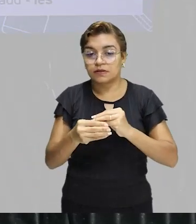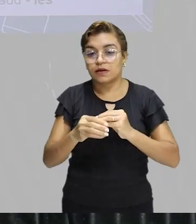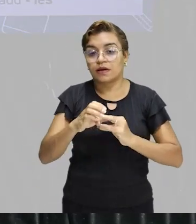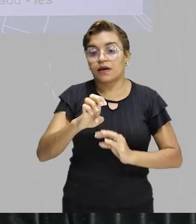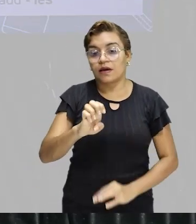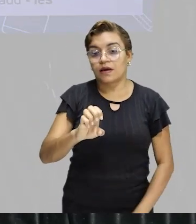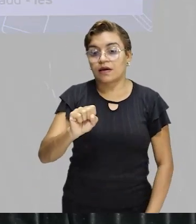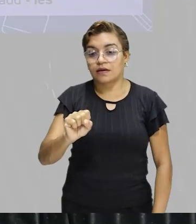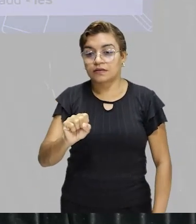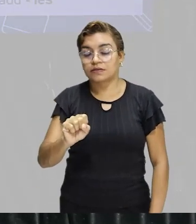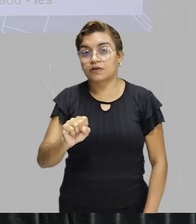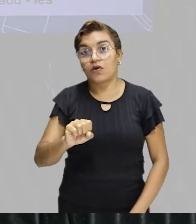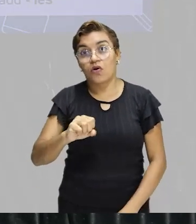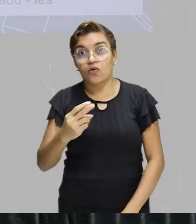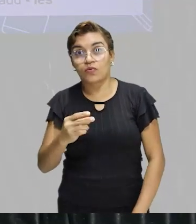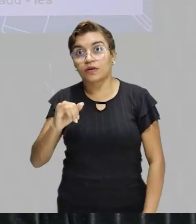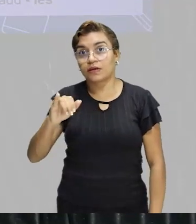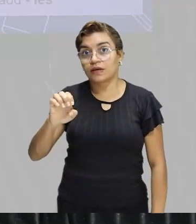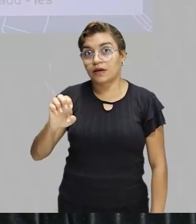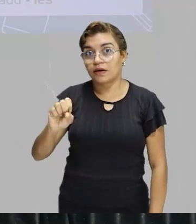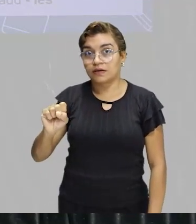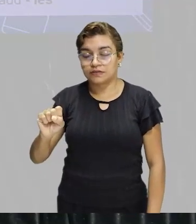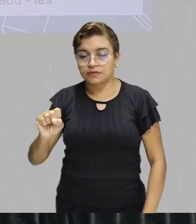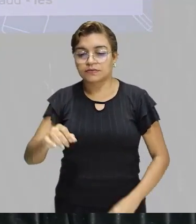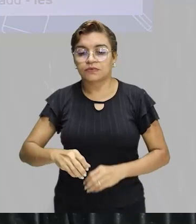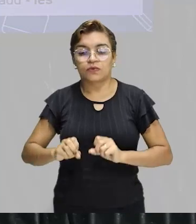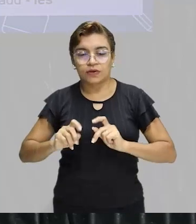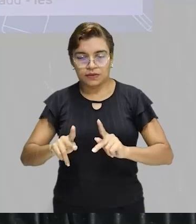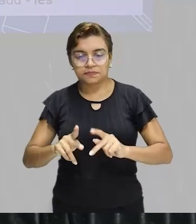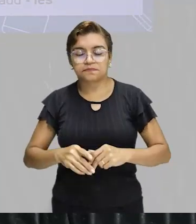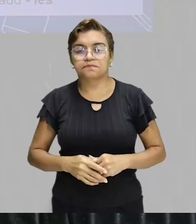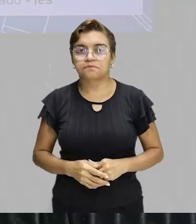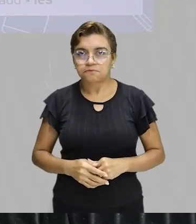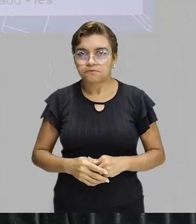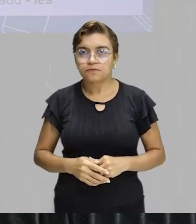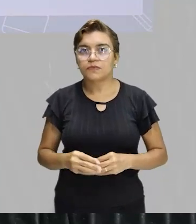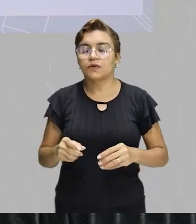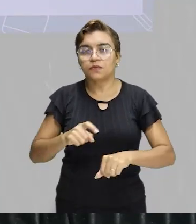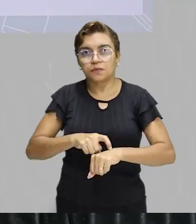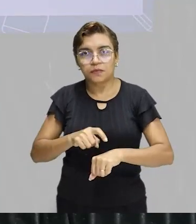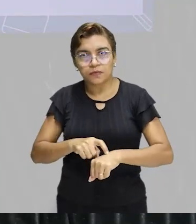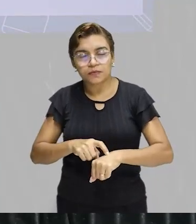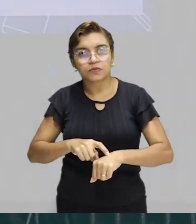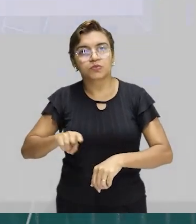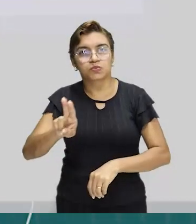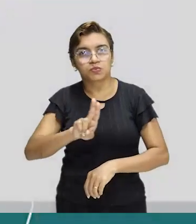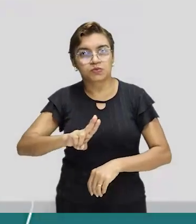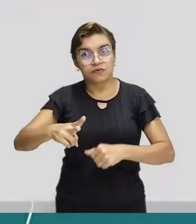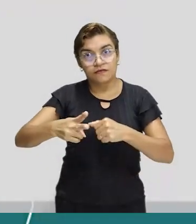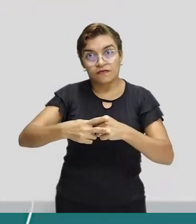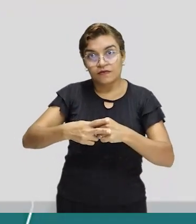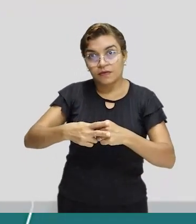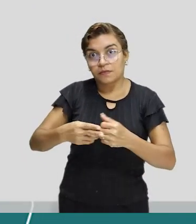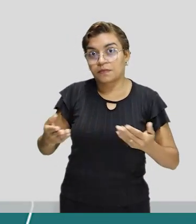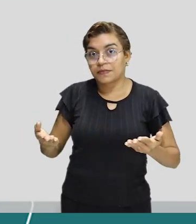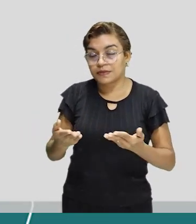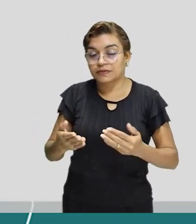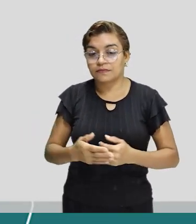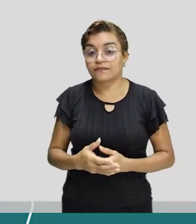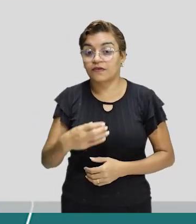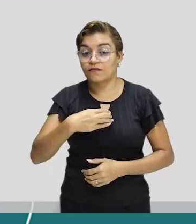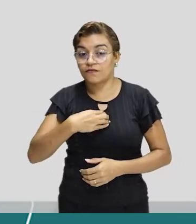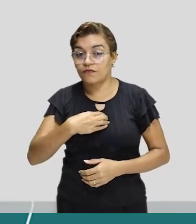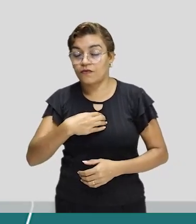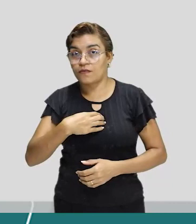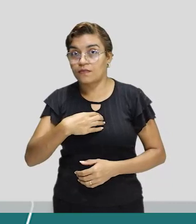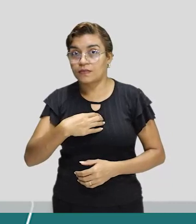ou IS no final, ok? Só isso, pessoal, quando se fala de conjugação de verbo no presente. A forma